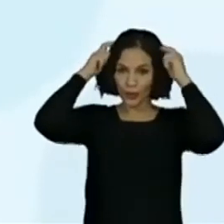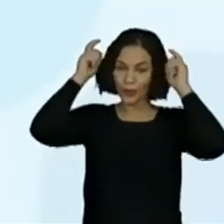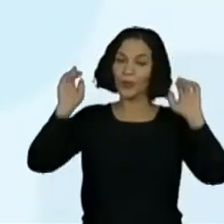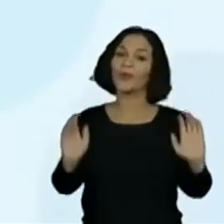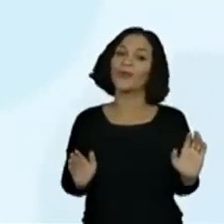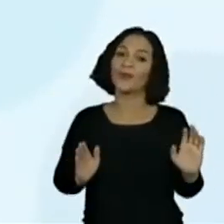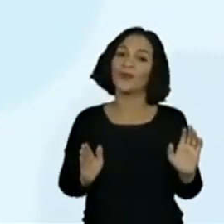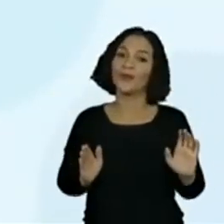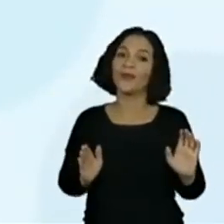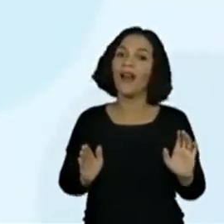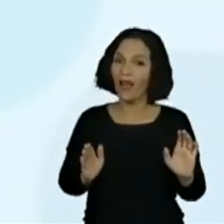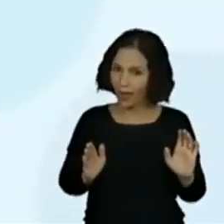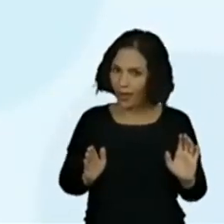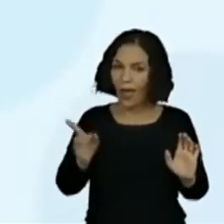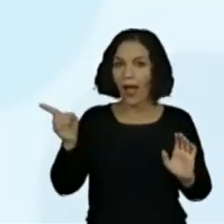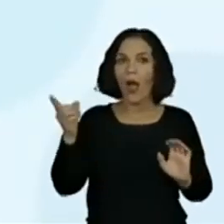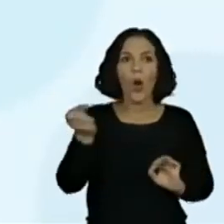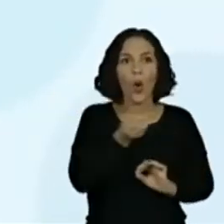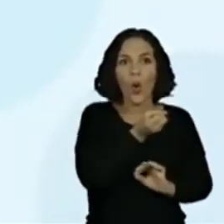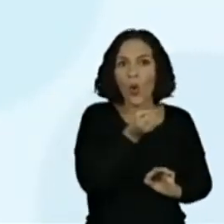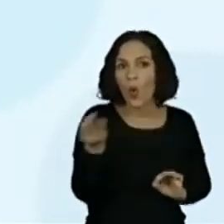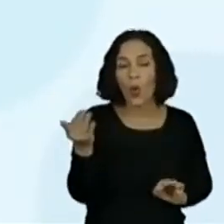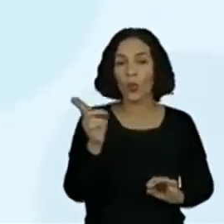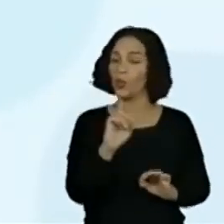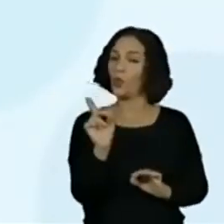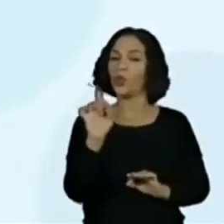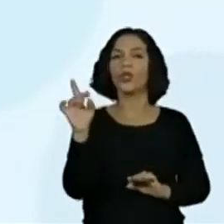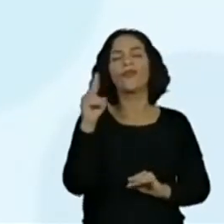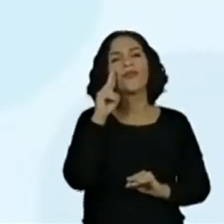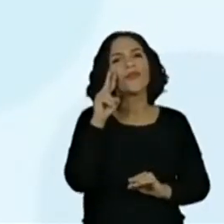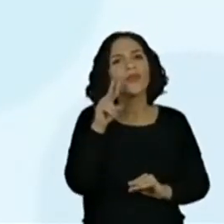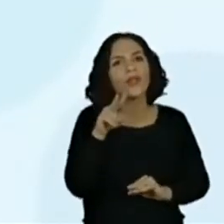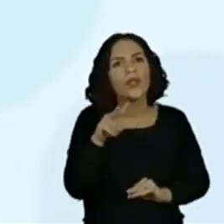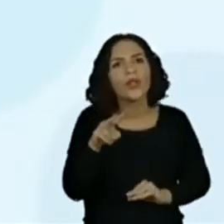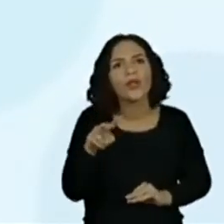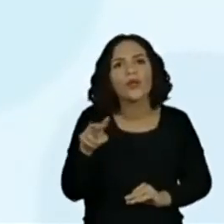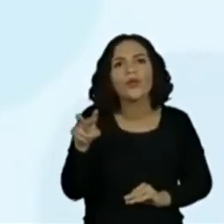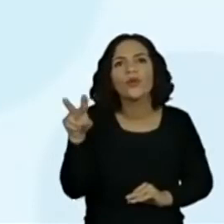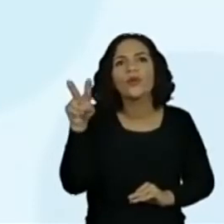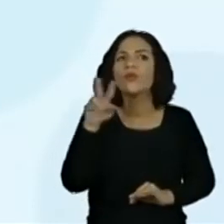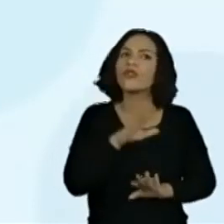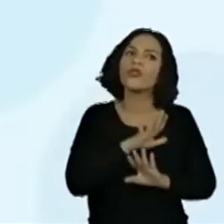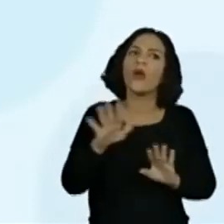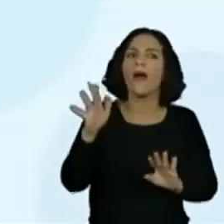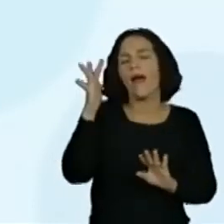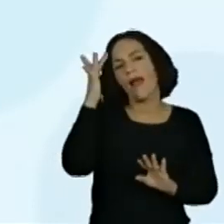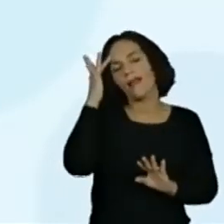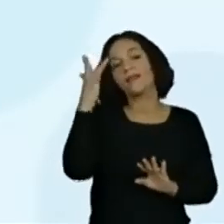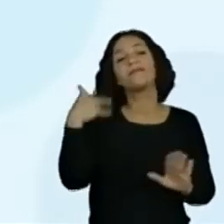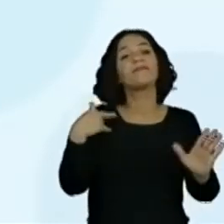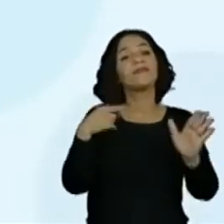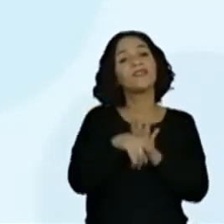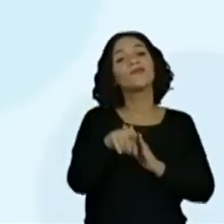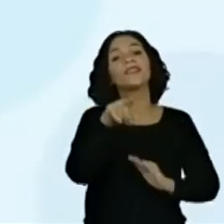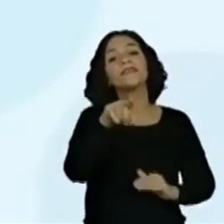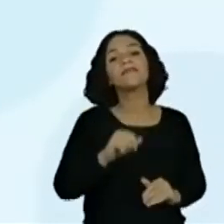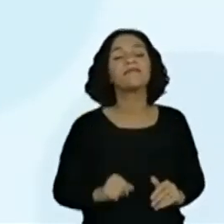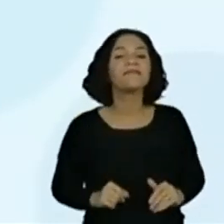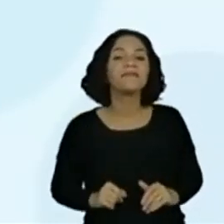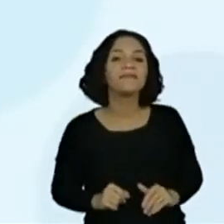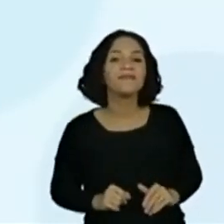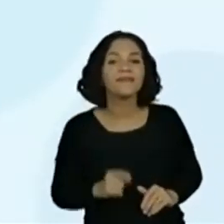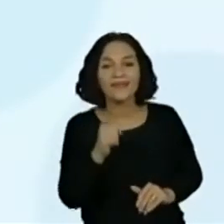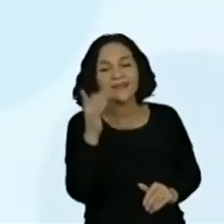Ó, a professora Kelly, sem contar, ela só De olhou. De verdade, eu só não contei. Não contou, só pela imagem. E vocês? O que vocês